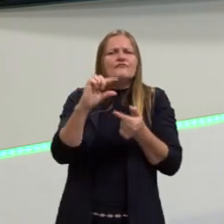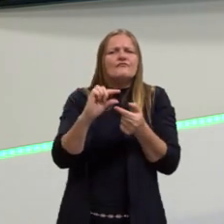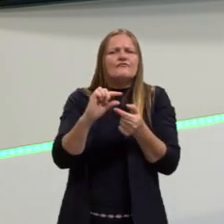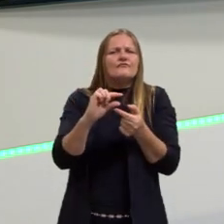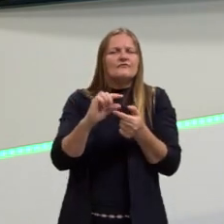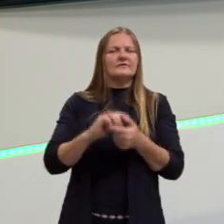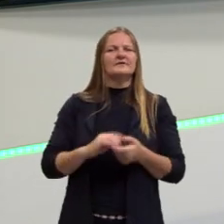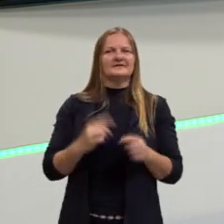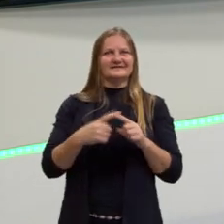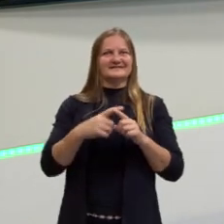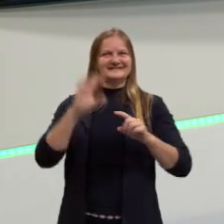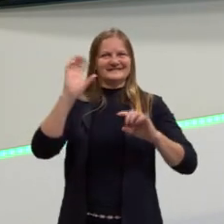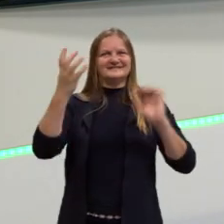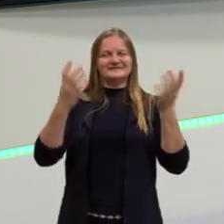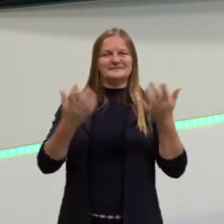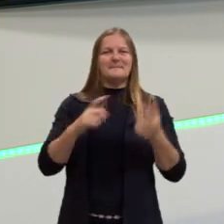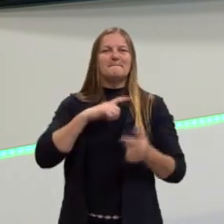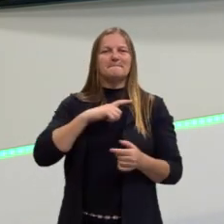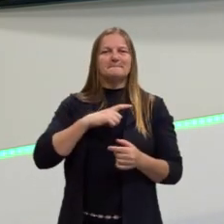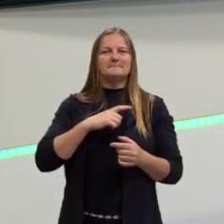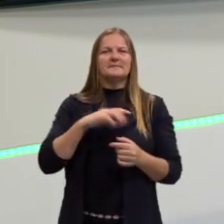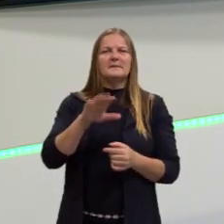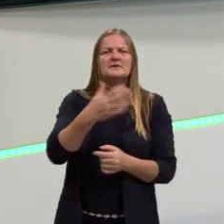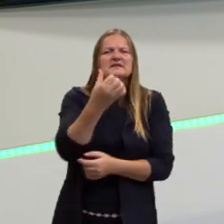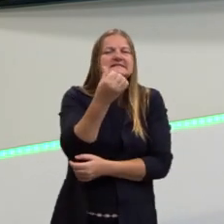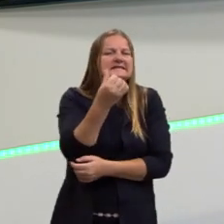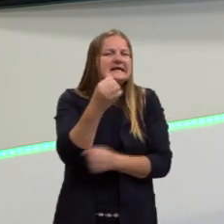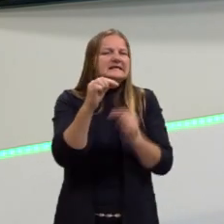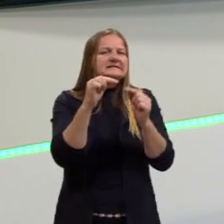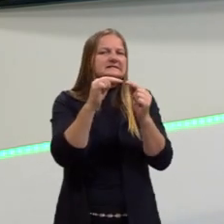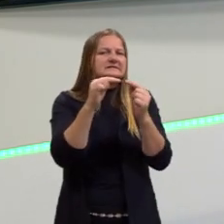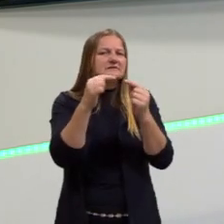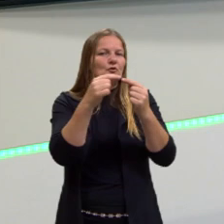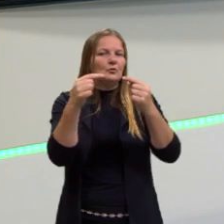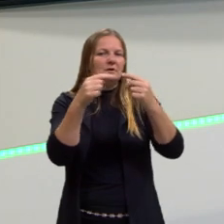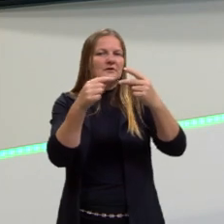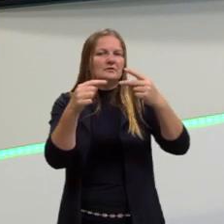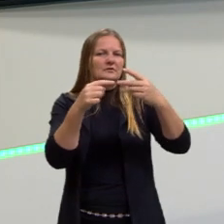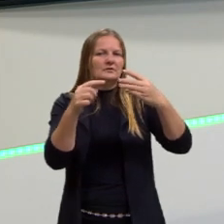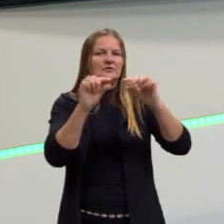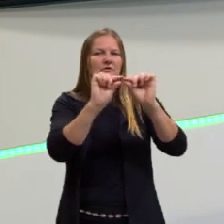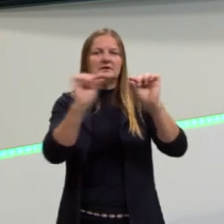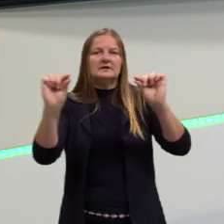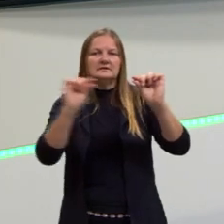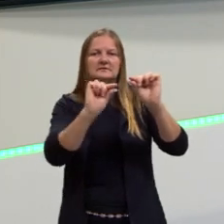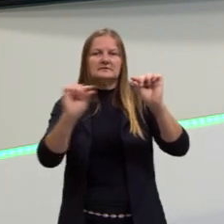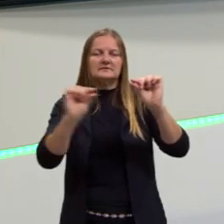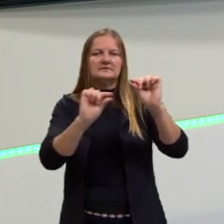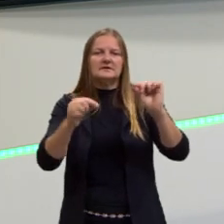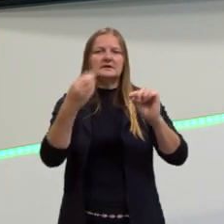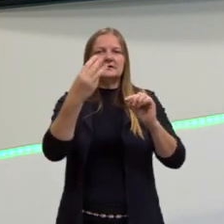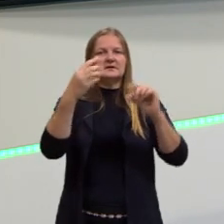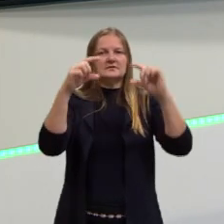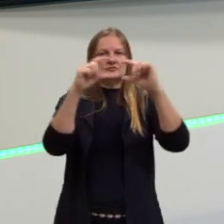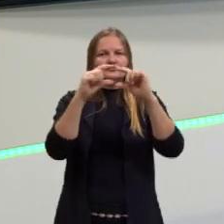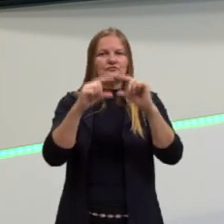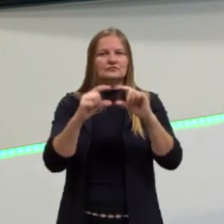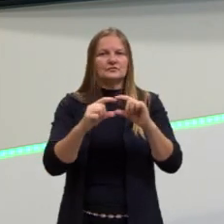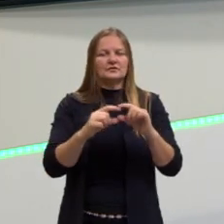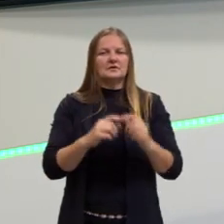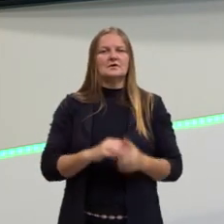resolver né então eu vou ter ali em torno de seis linhas vou colocar lá três períodos